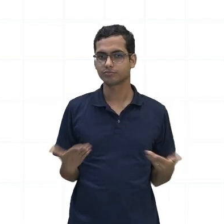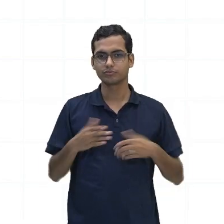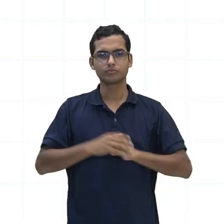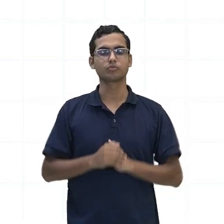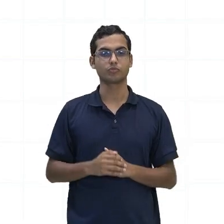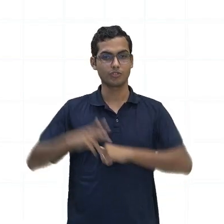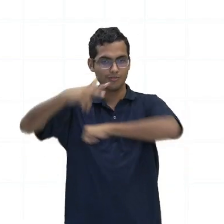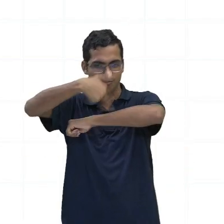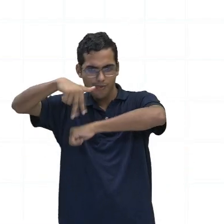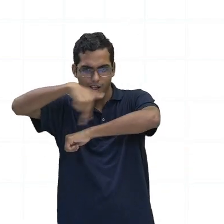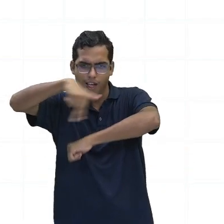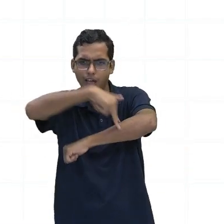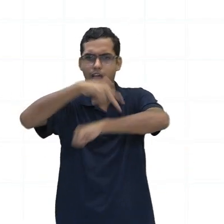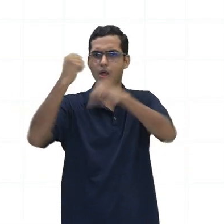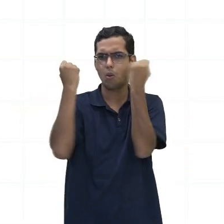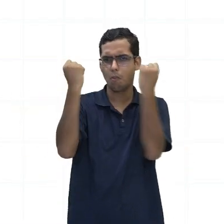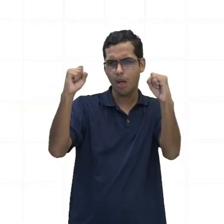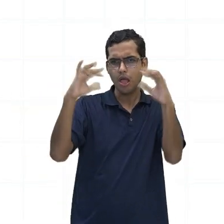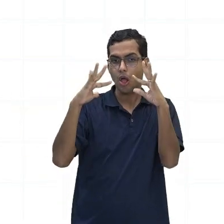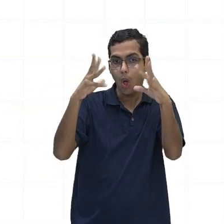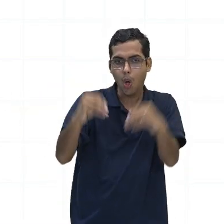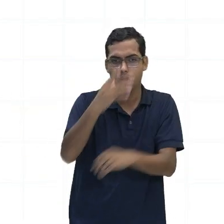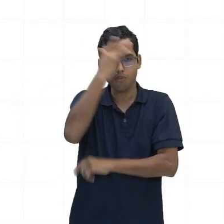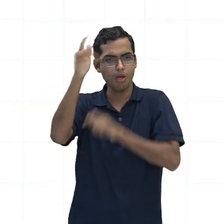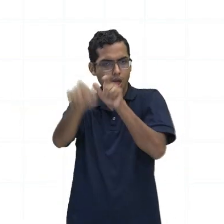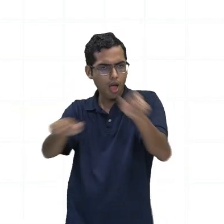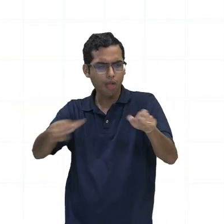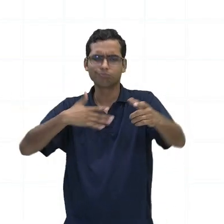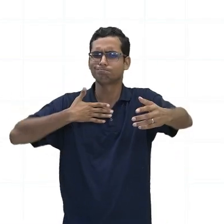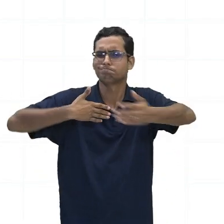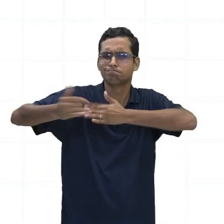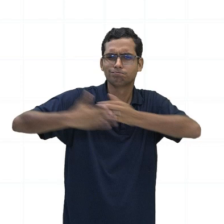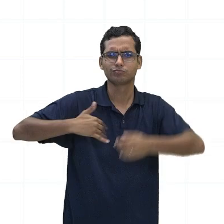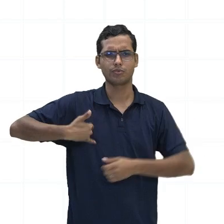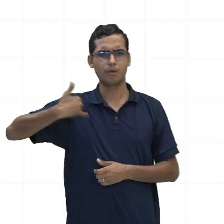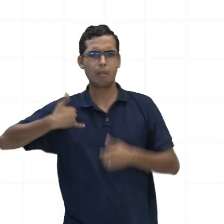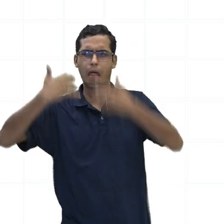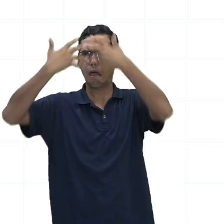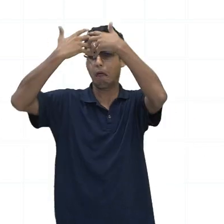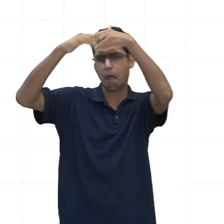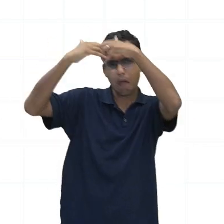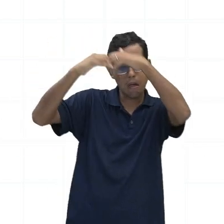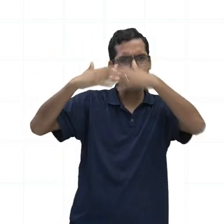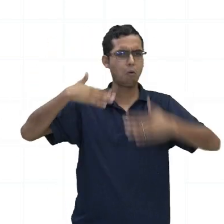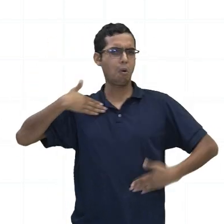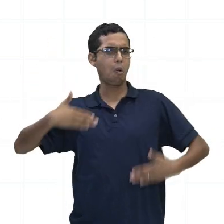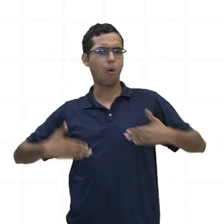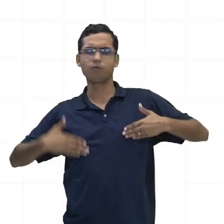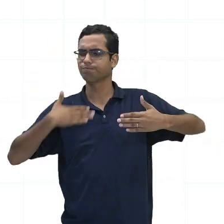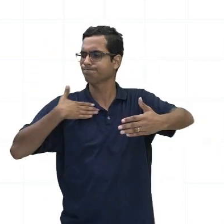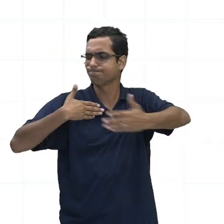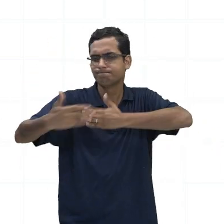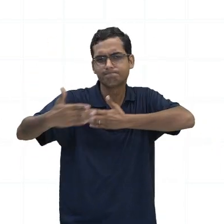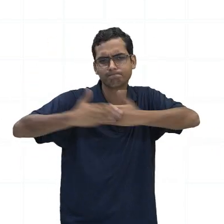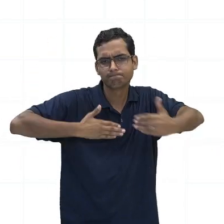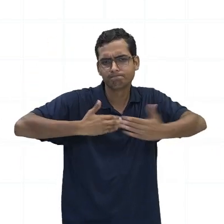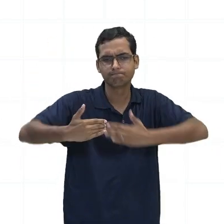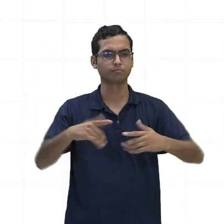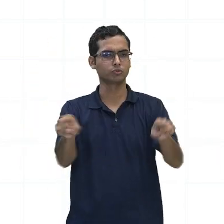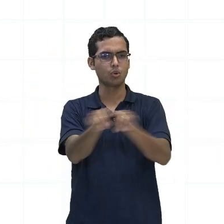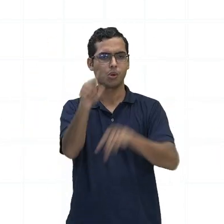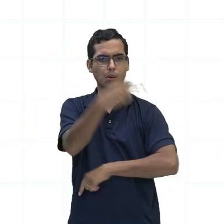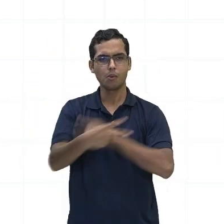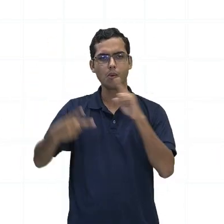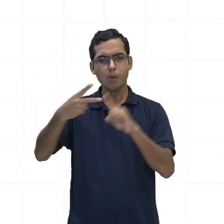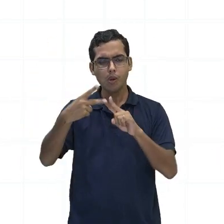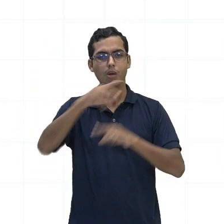todas as pessoas, independente da idade, condições físicas e cognitivas, explorar as possibilidades